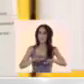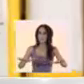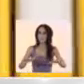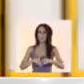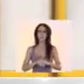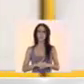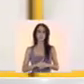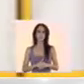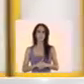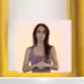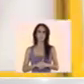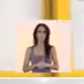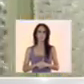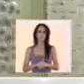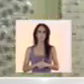e crianças.